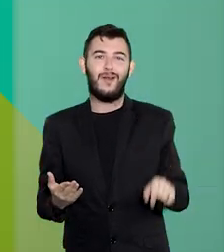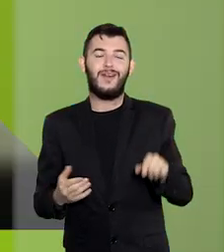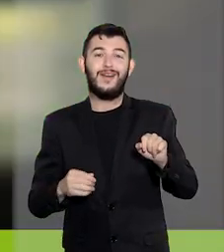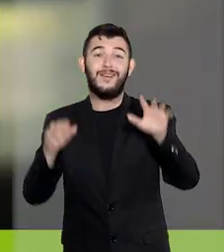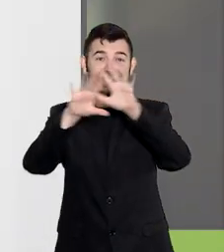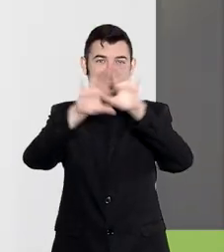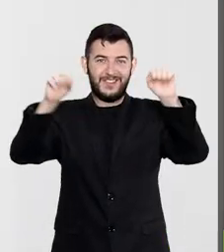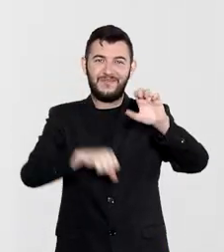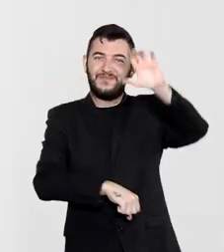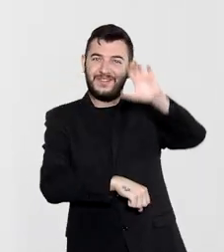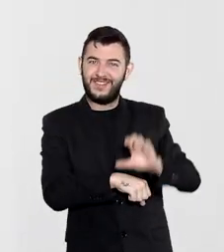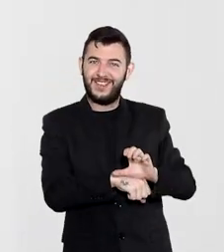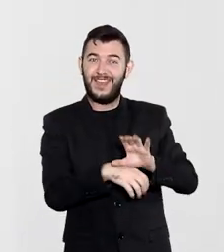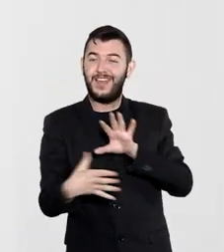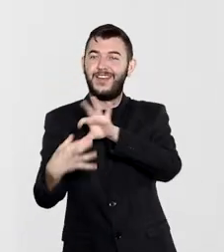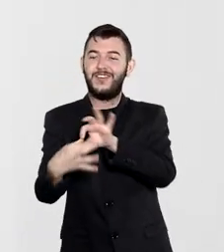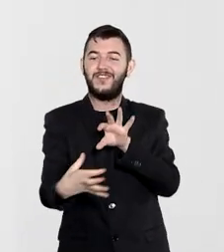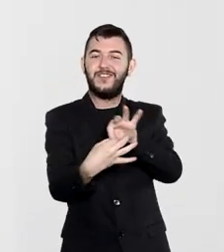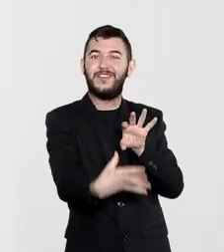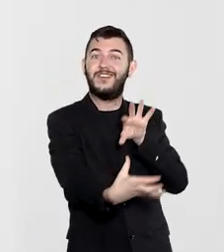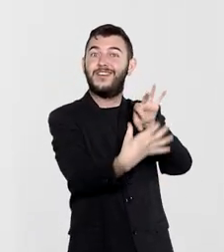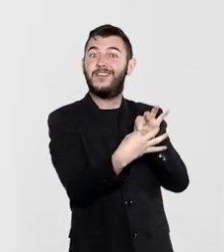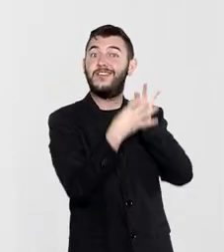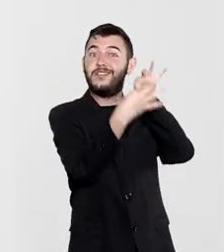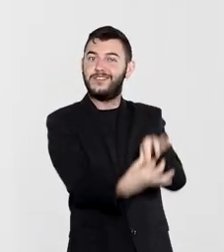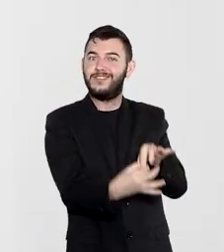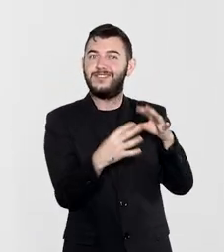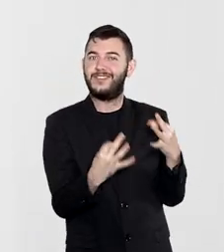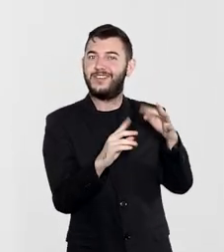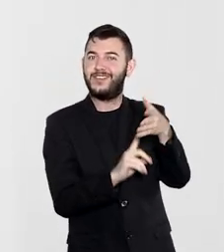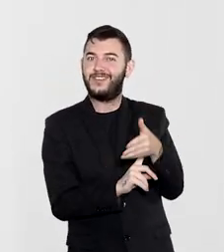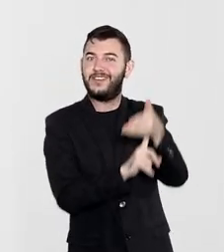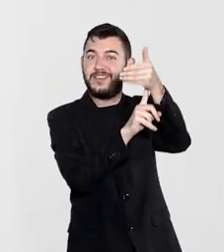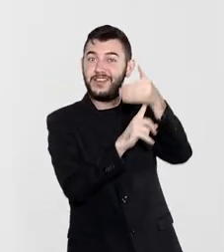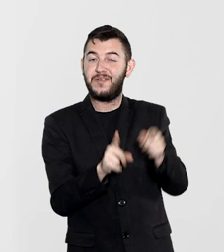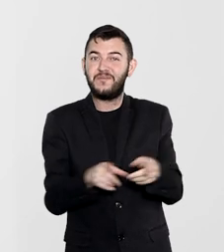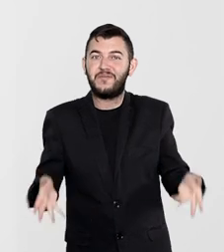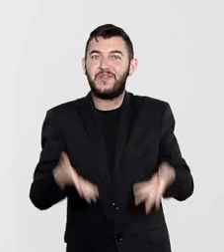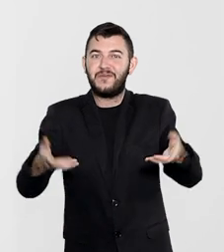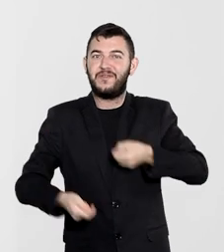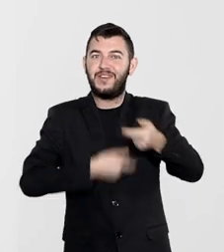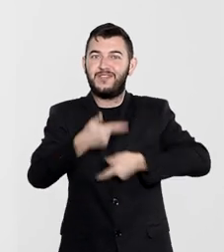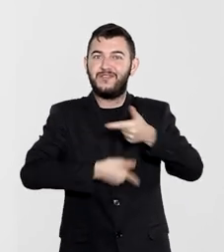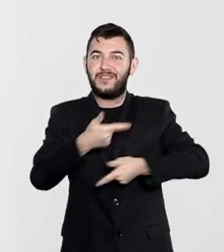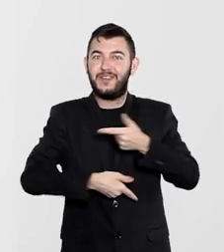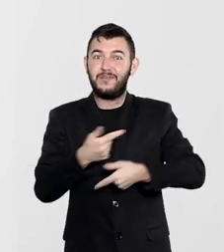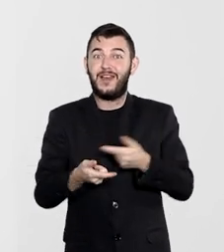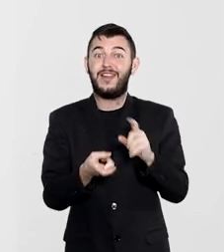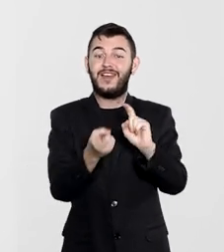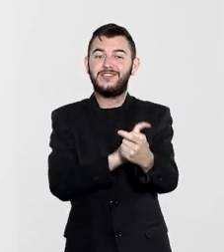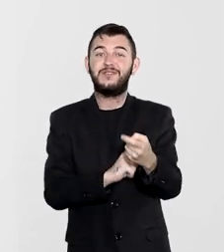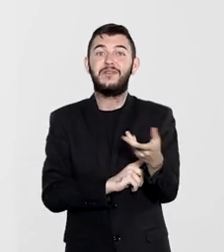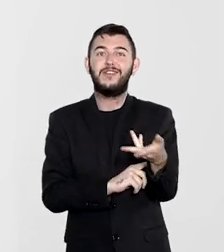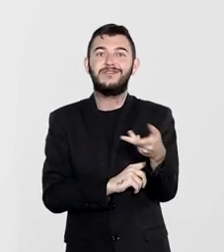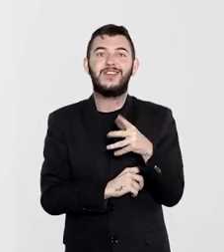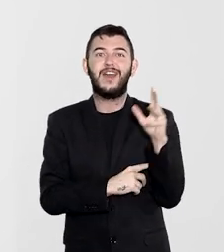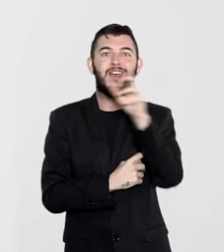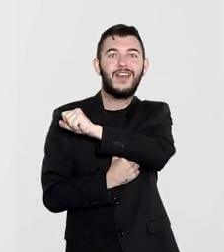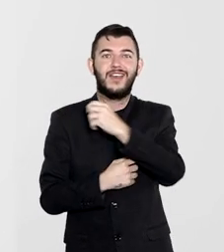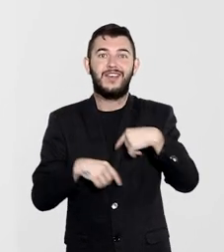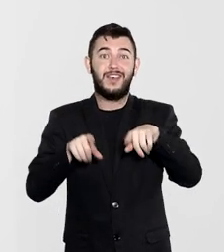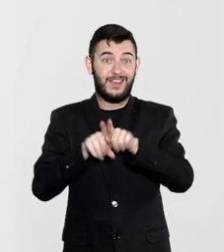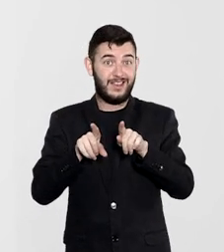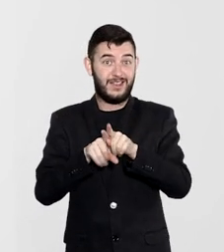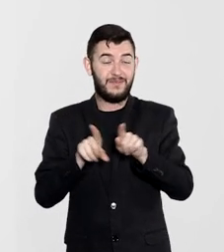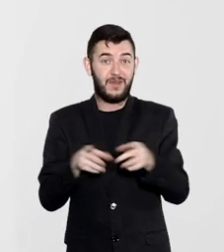É o Tribunal da Cidadania, de mãos dadas com a tecnologia, promovendo eficiência administrativa e qualidade